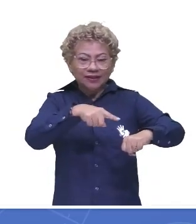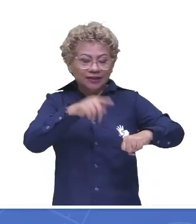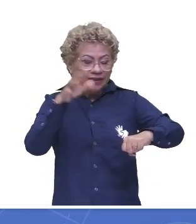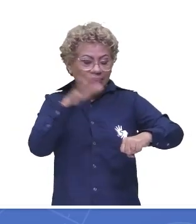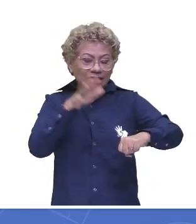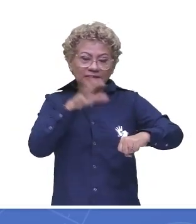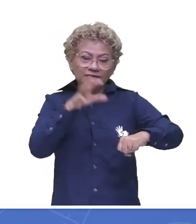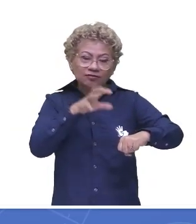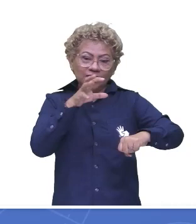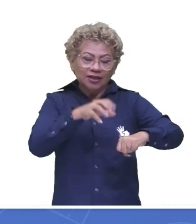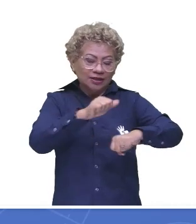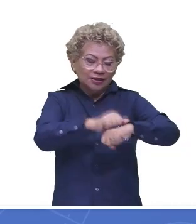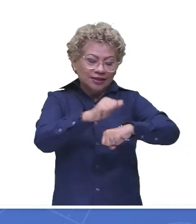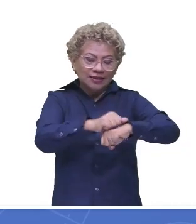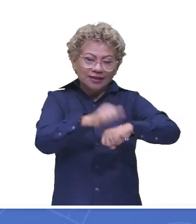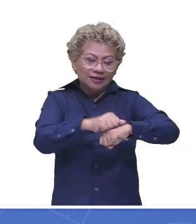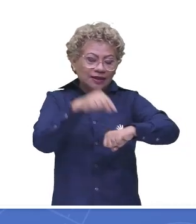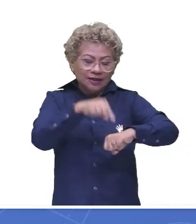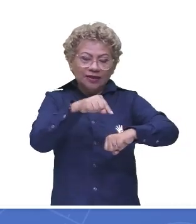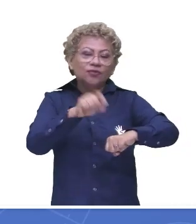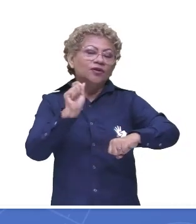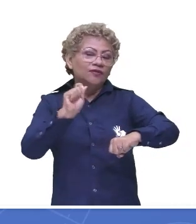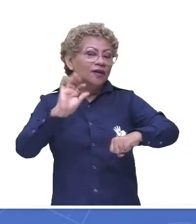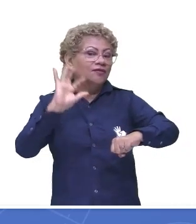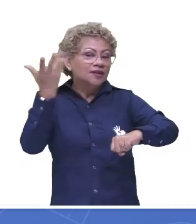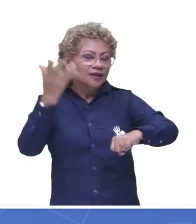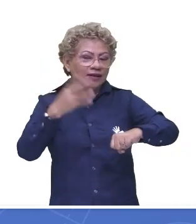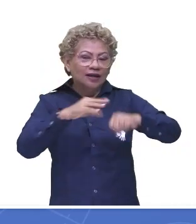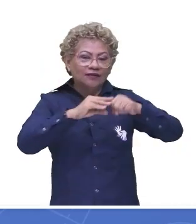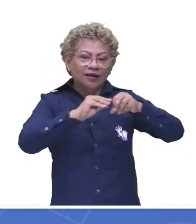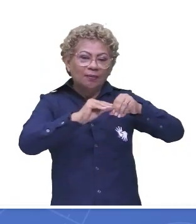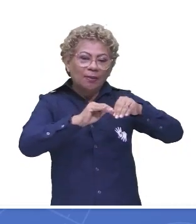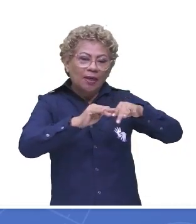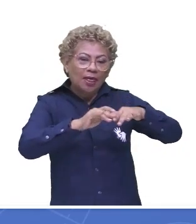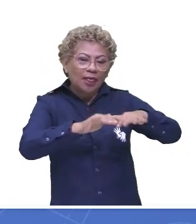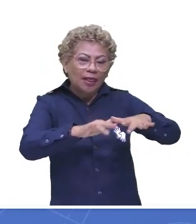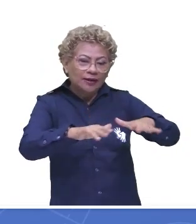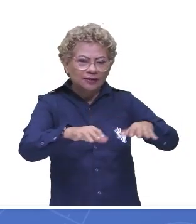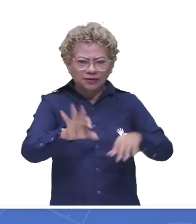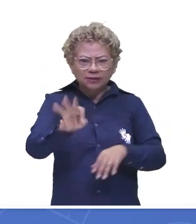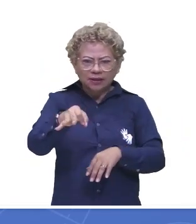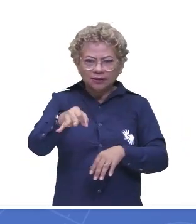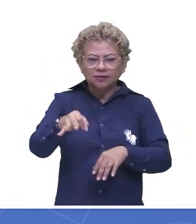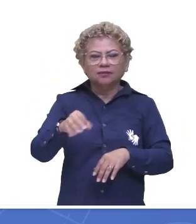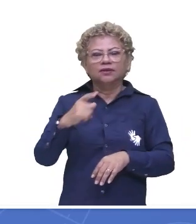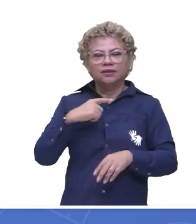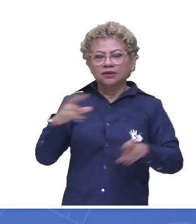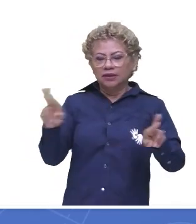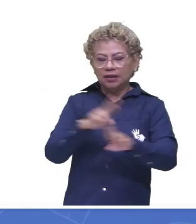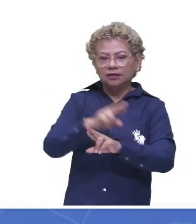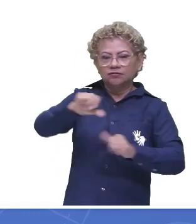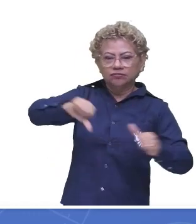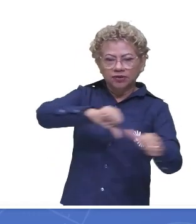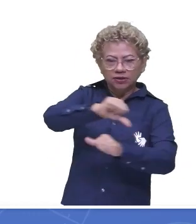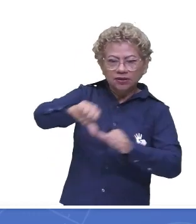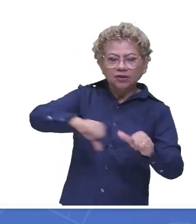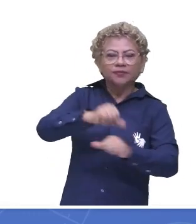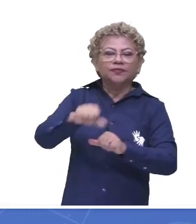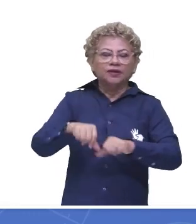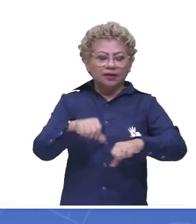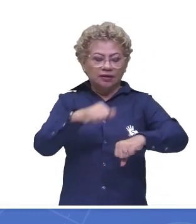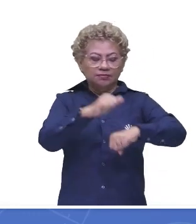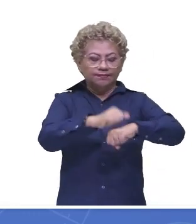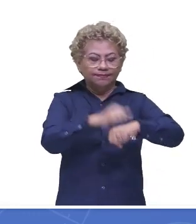ele está perdendo calor, nós vamos dizer que ela é negativa, tá certo? Então essa relação de troca em que um cede e o